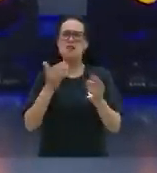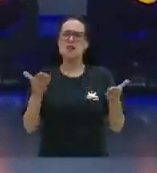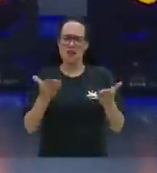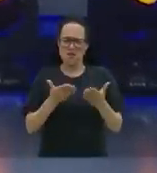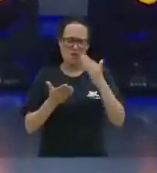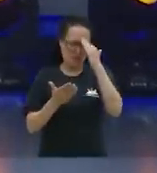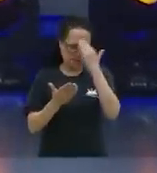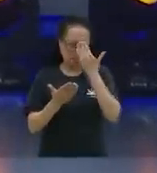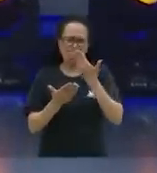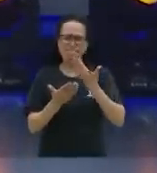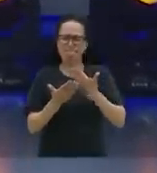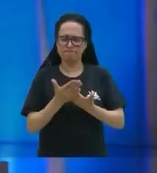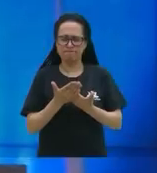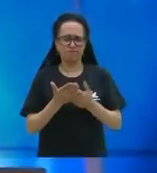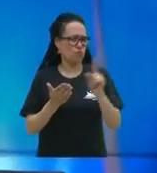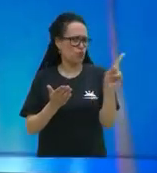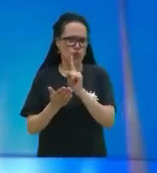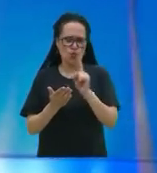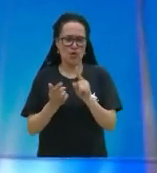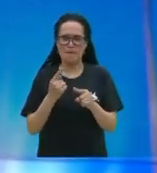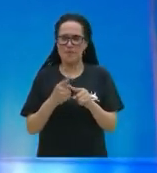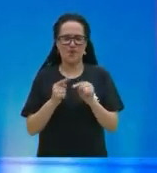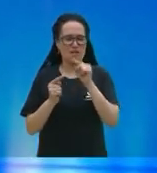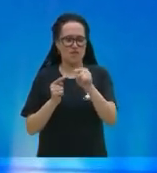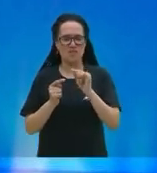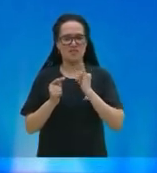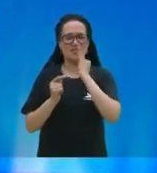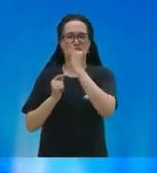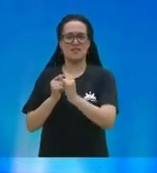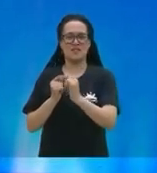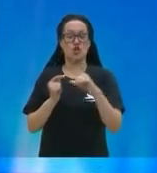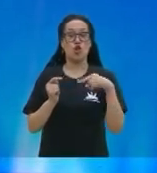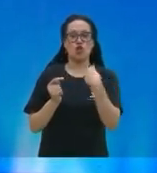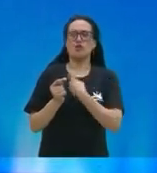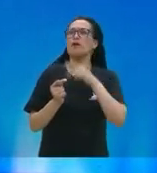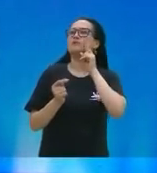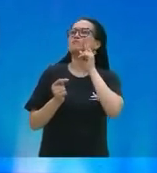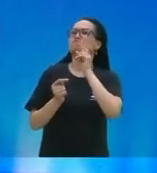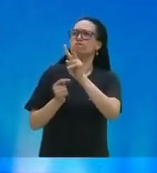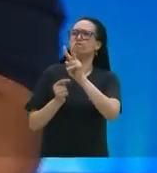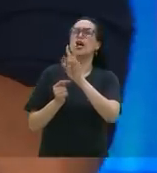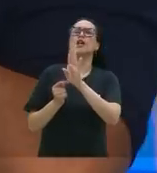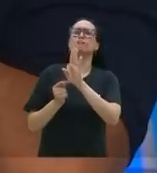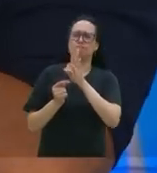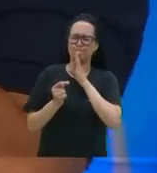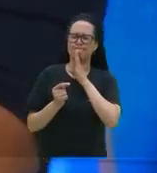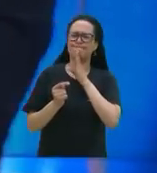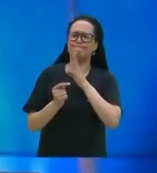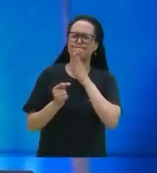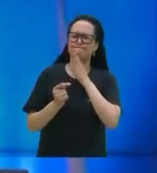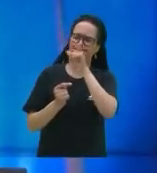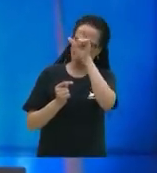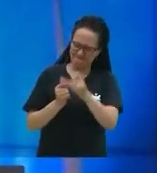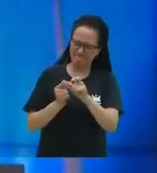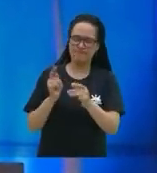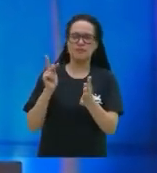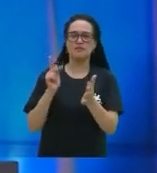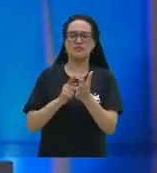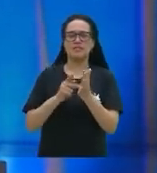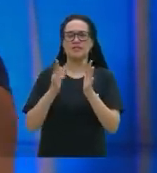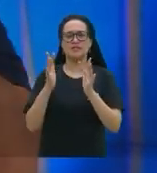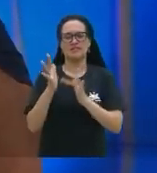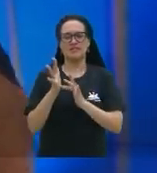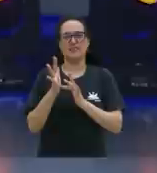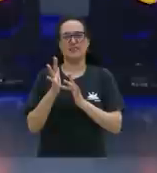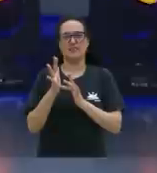cremos, não porque tu falaste, mas porque nós mesmos vimos e reconhecemos que este é verdadeiramente o